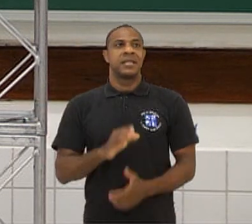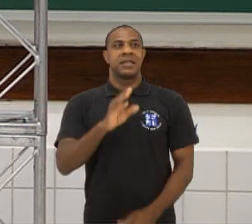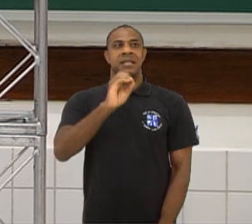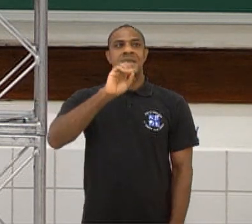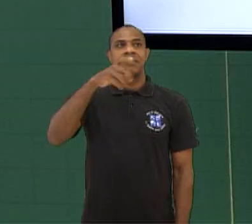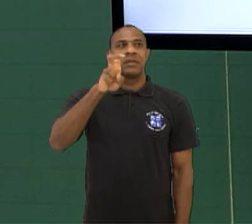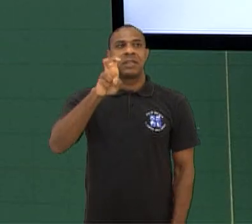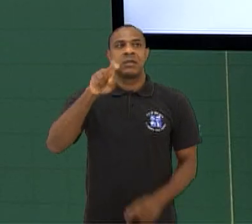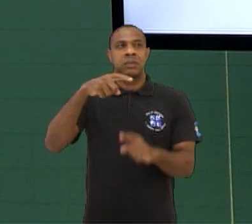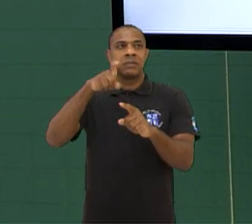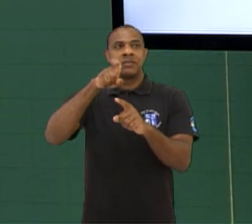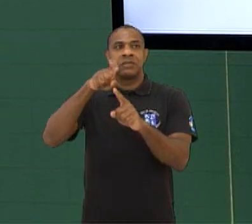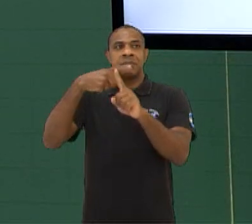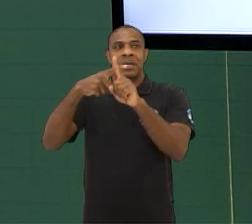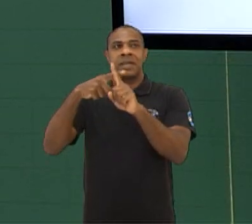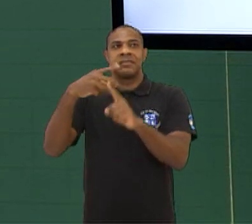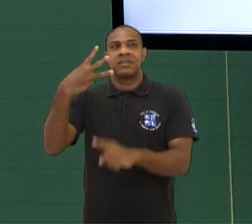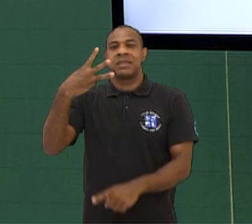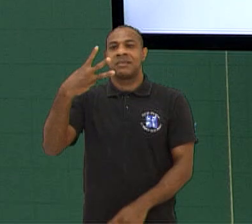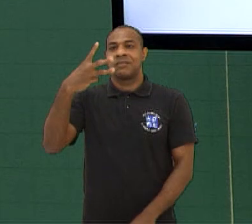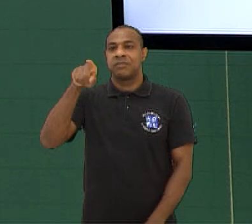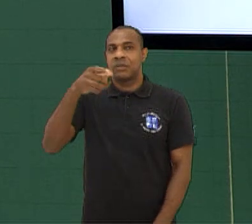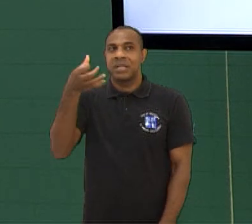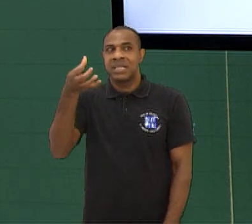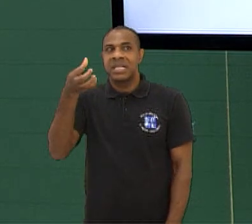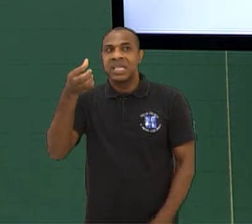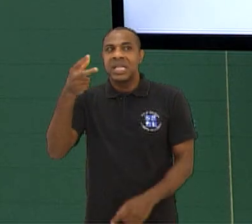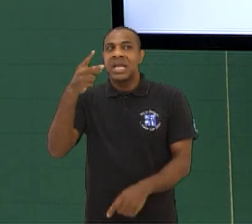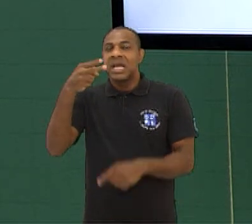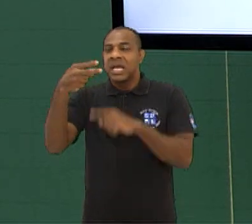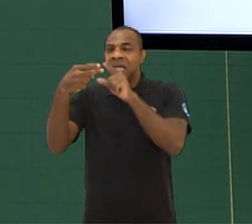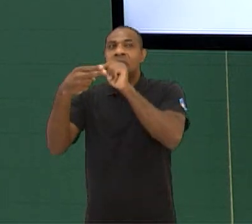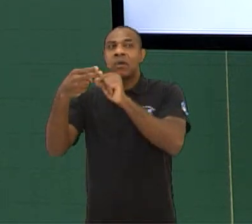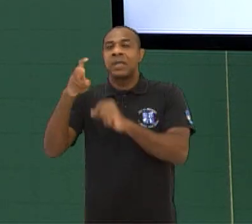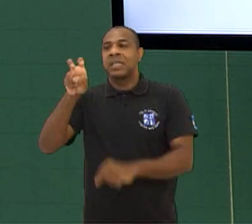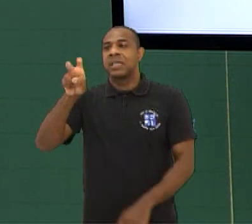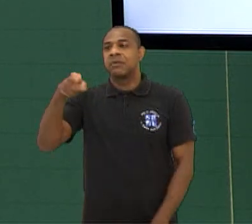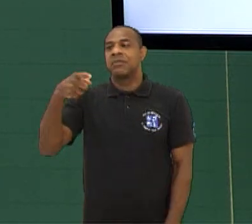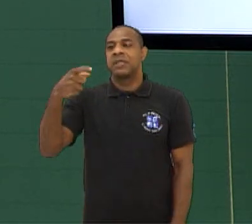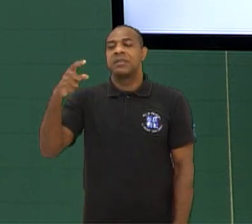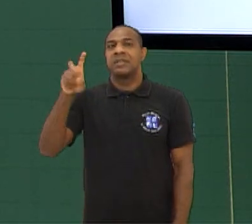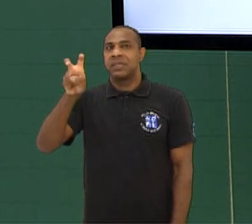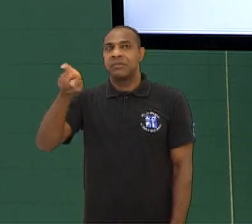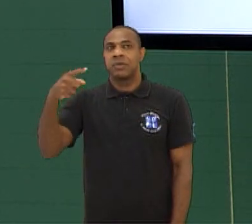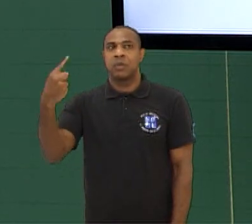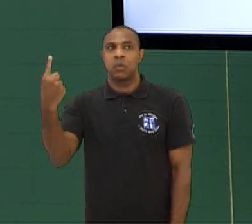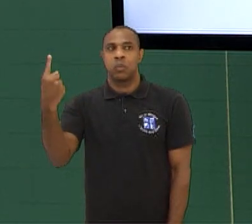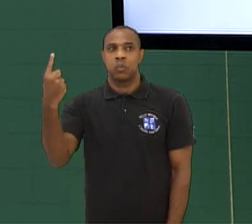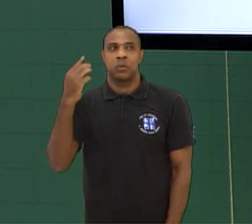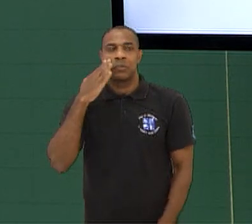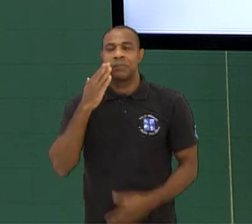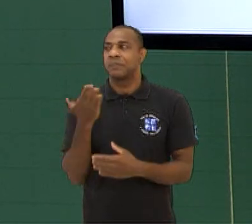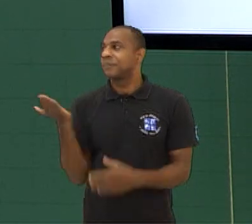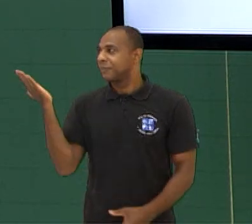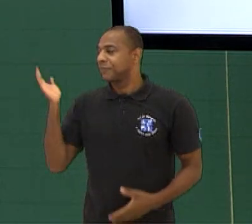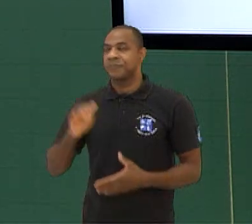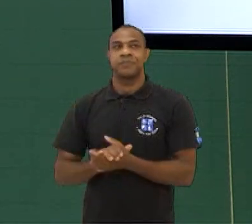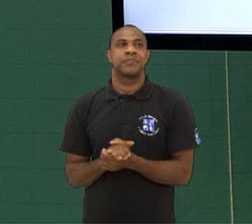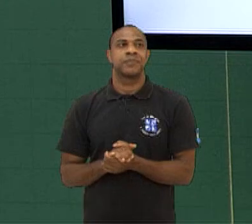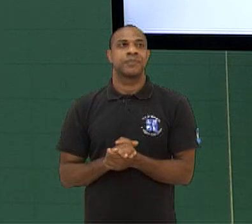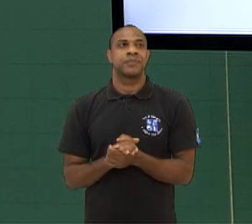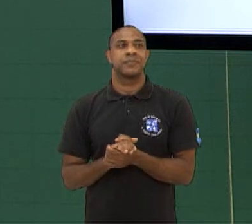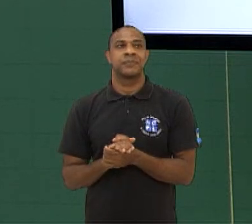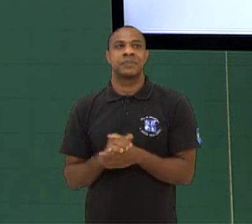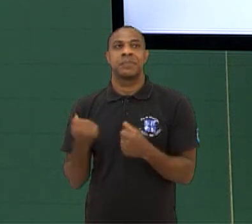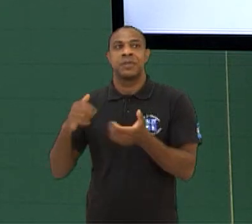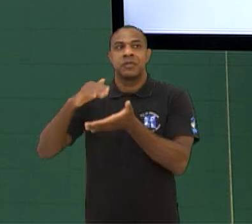0,5x mais 3,6 igual a 5,1. Tenho que subtrair o 3,6, não é isso? Porque eu